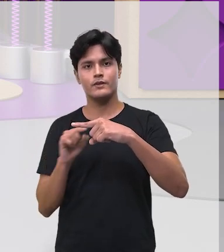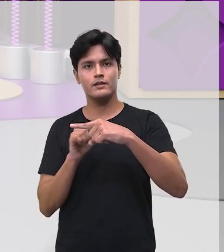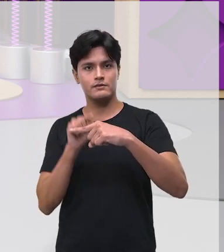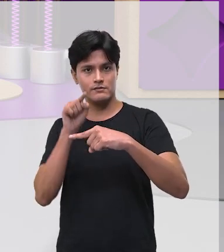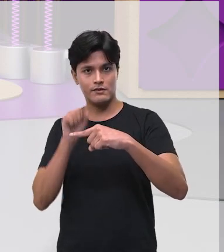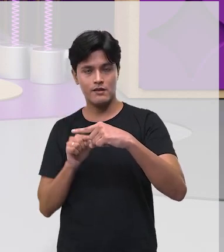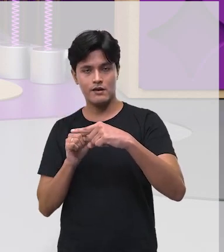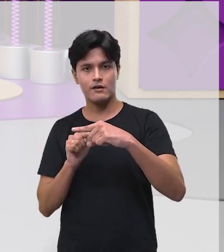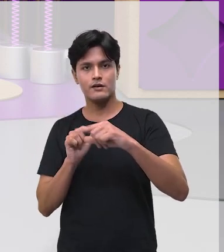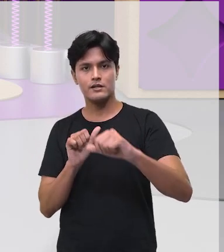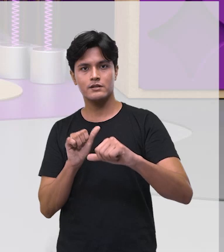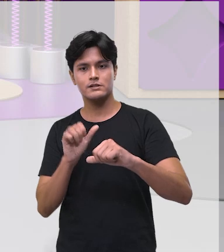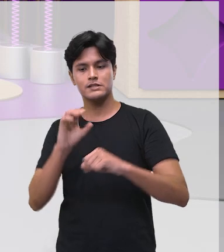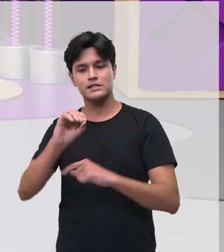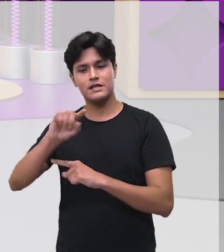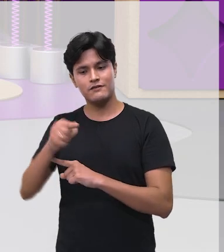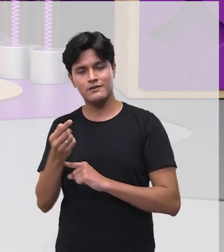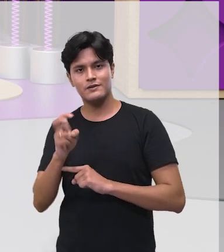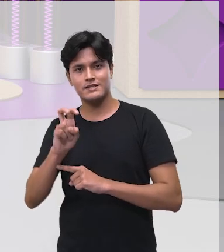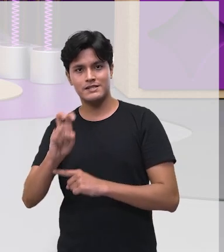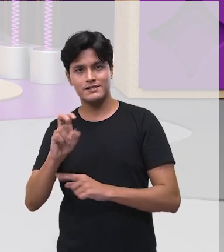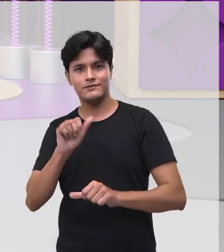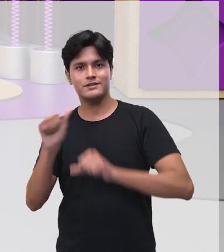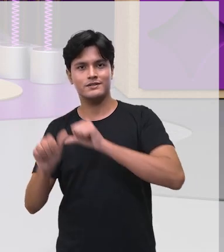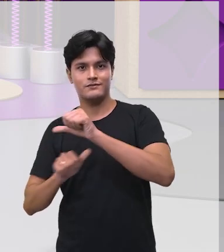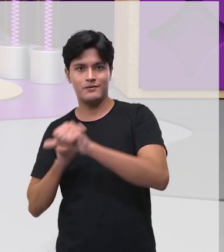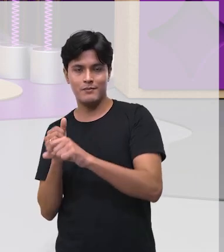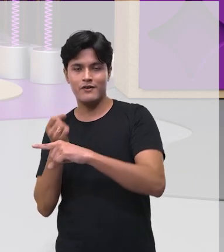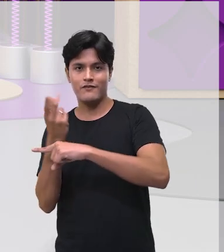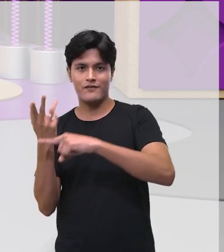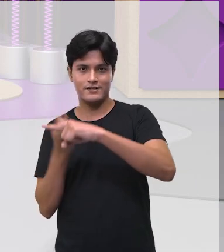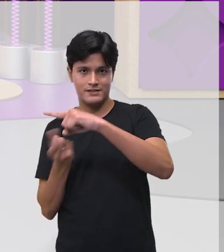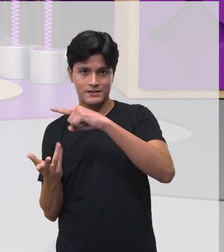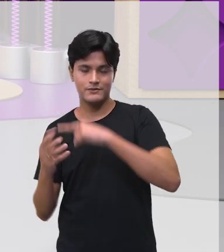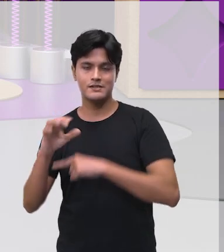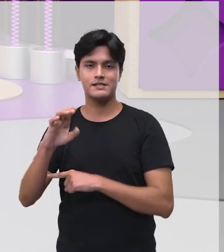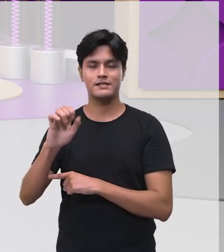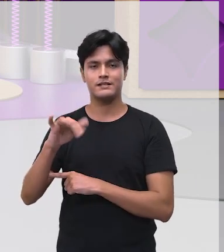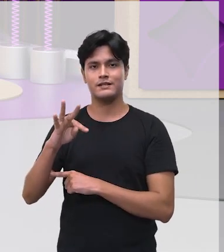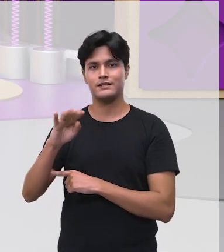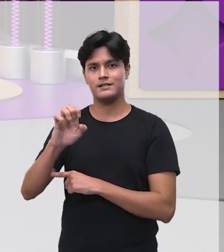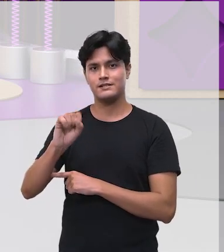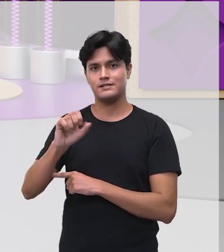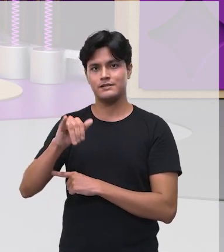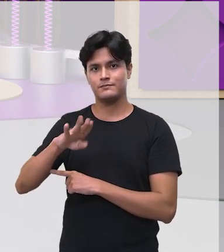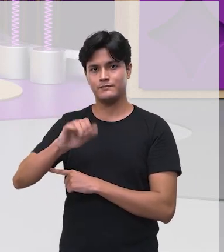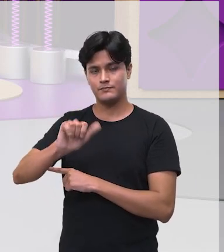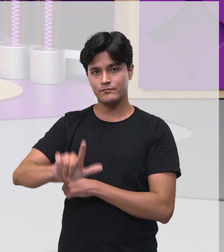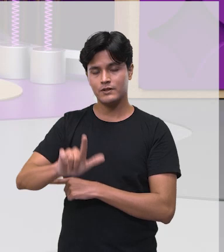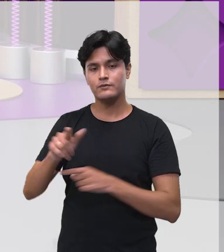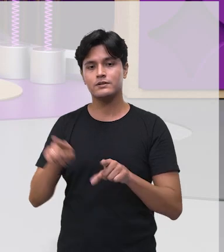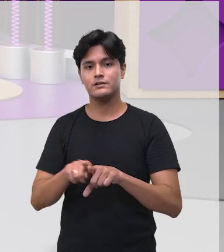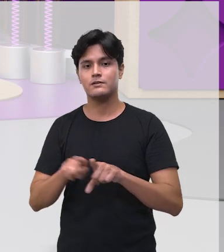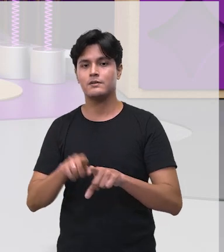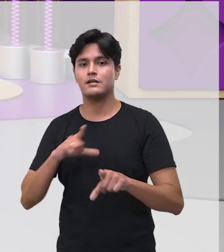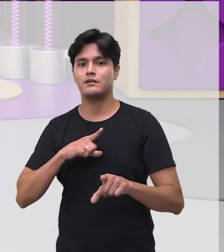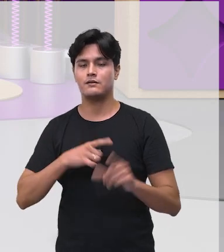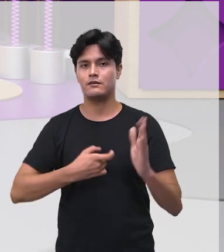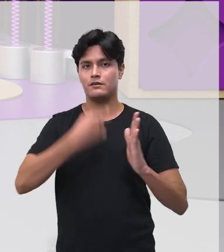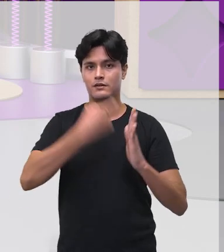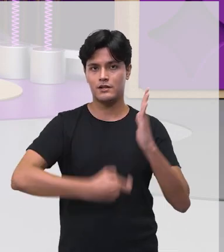valor, que é 0,5, né, numa fração centesimal. E a taxa percentual, né, que são os